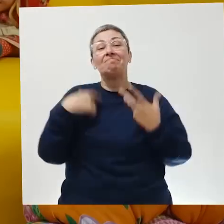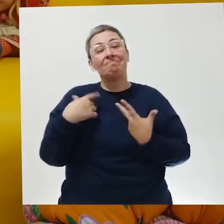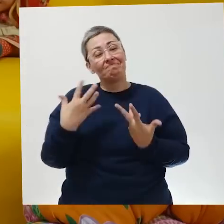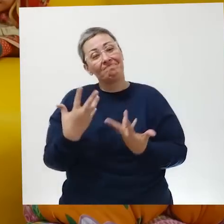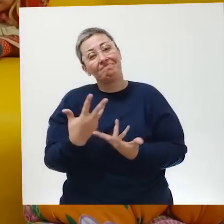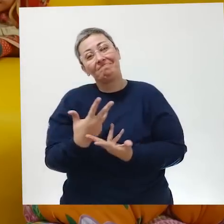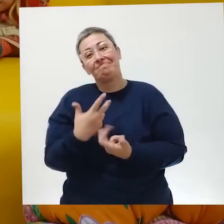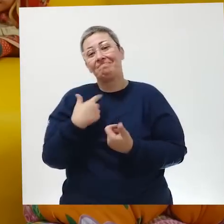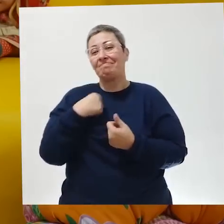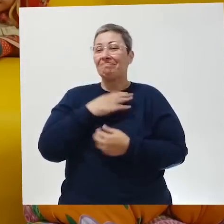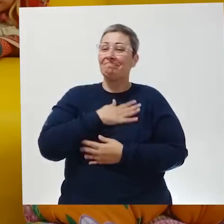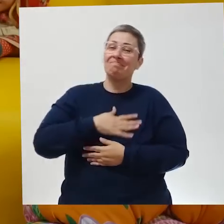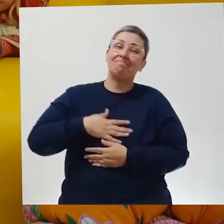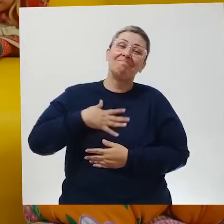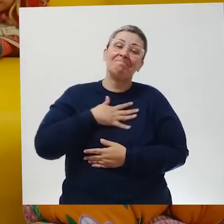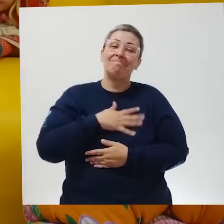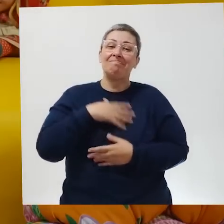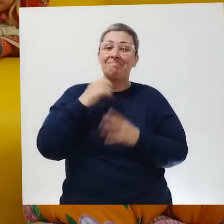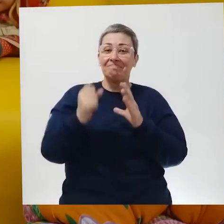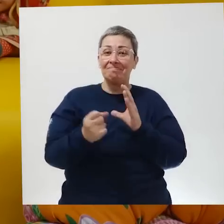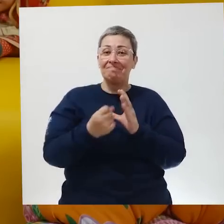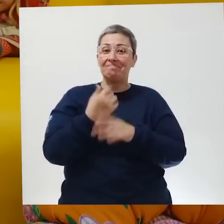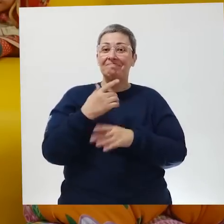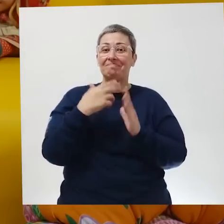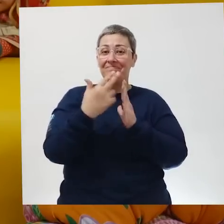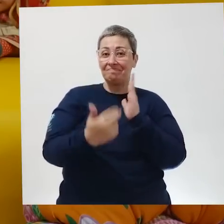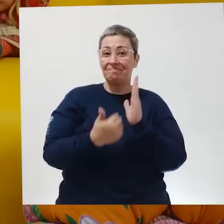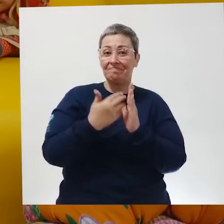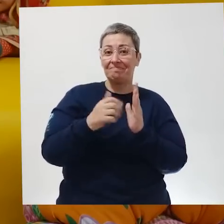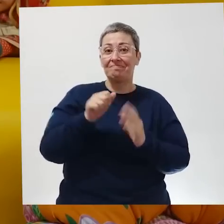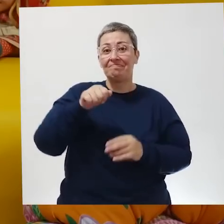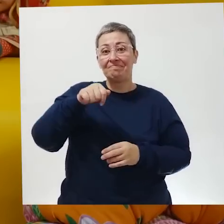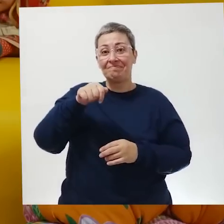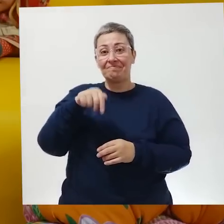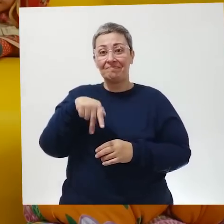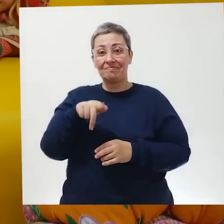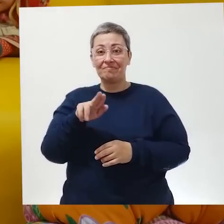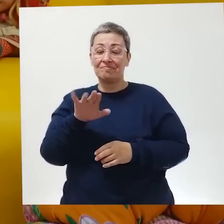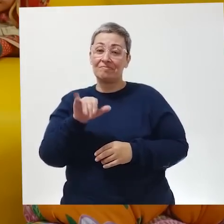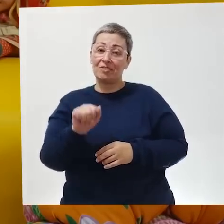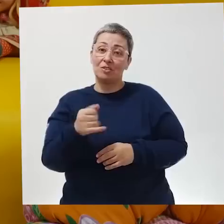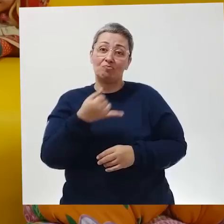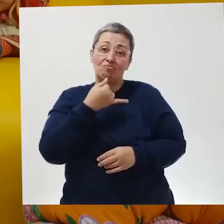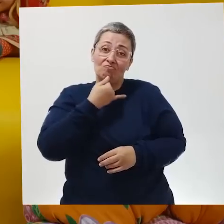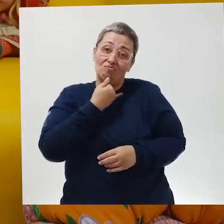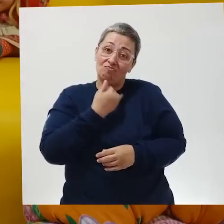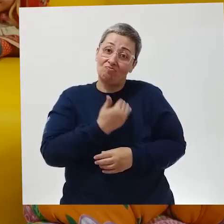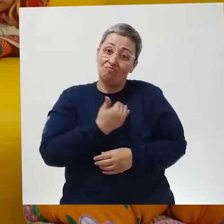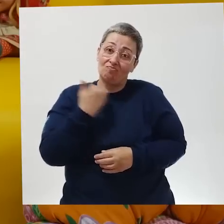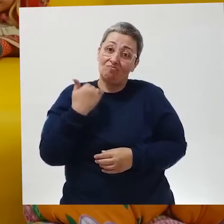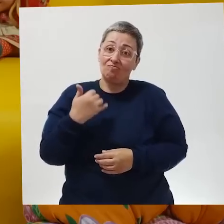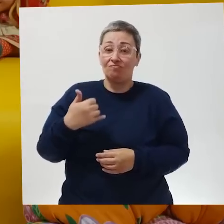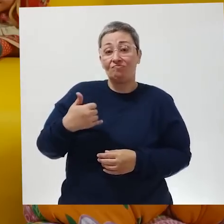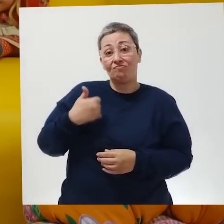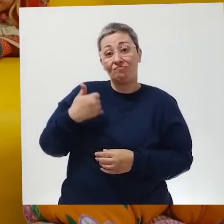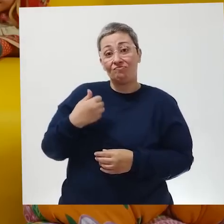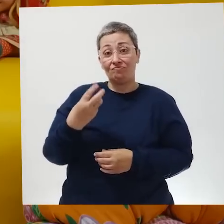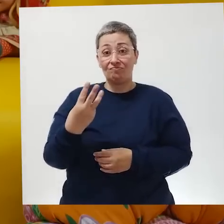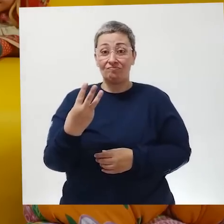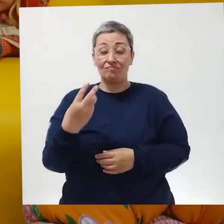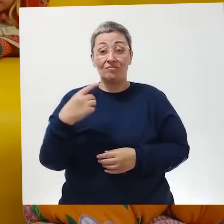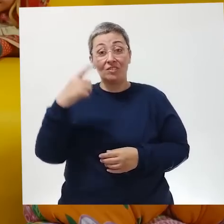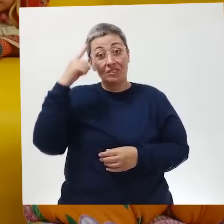Mafalda querida, que foi criada pelo cartunista Aquino, que infelizmente nos deixou no dia 30 de setembro